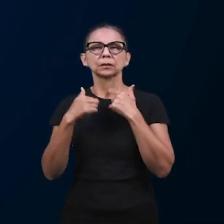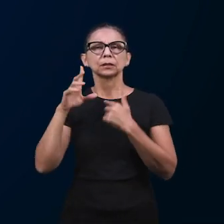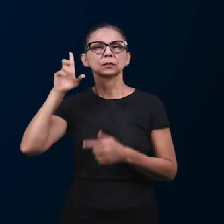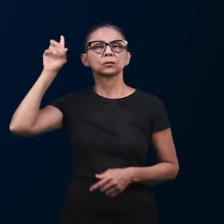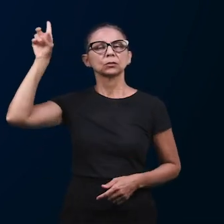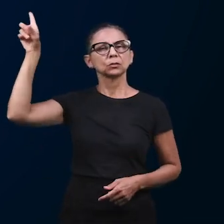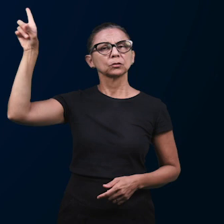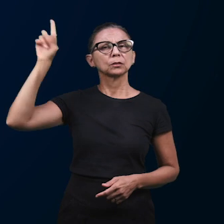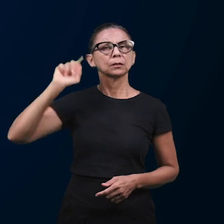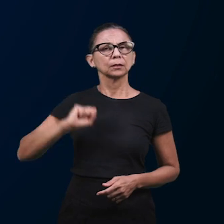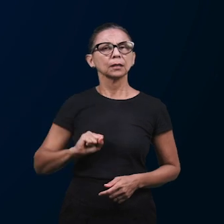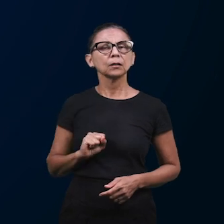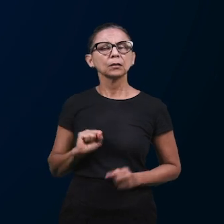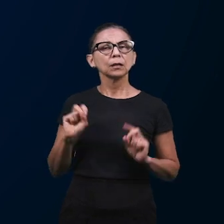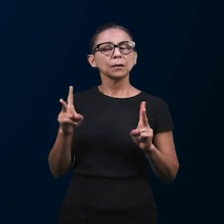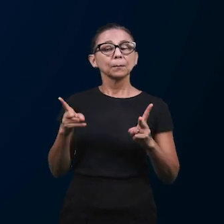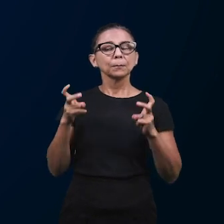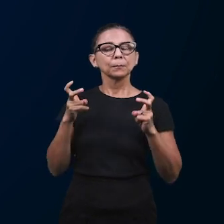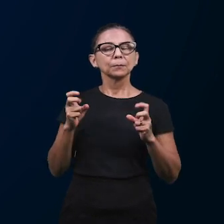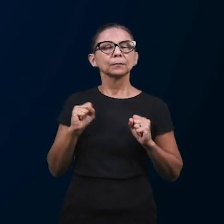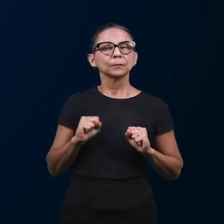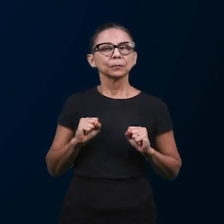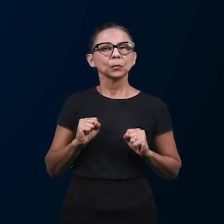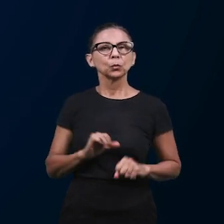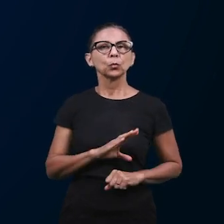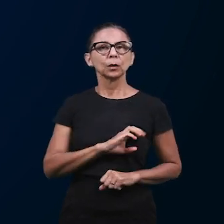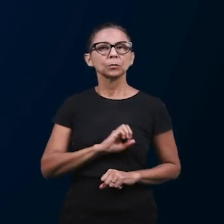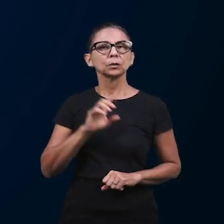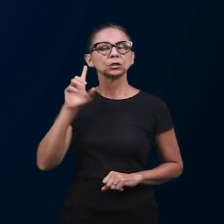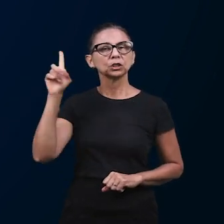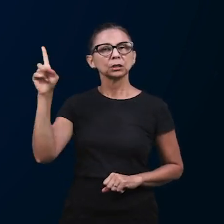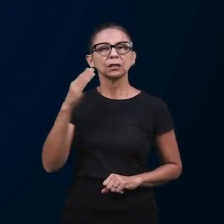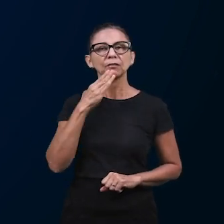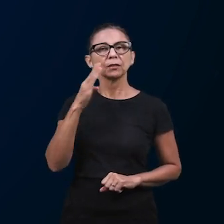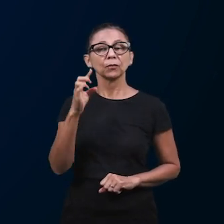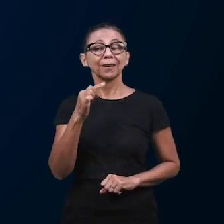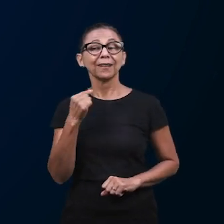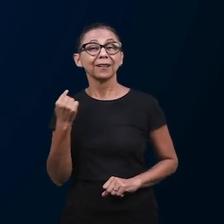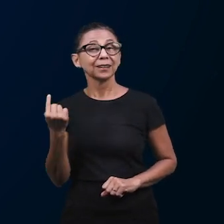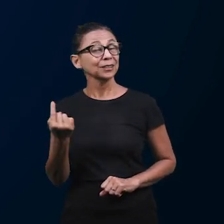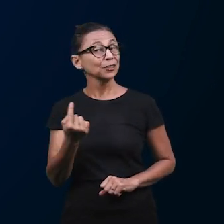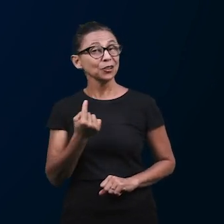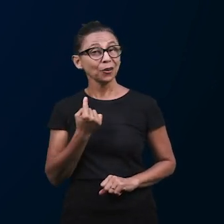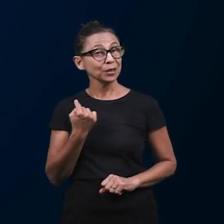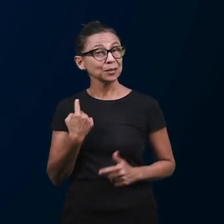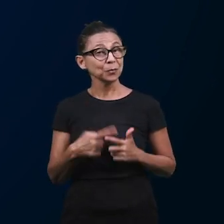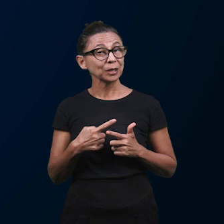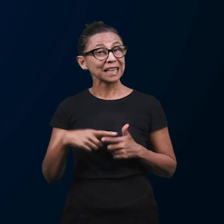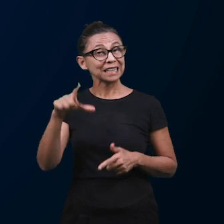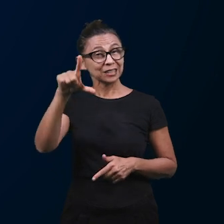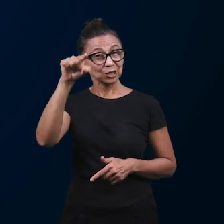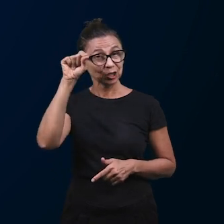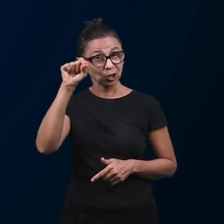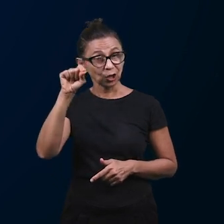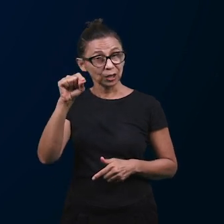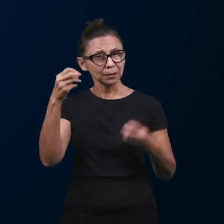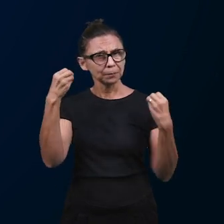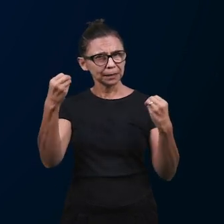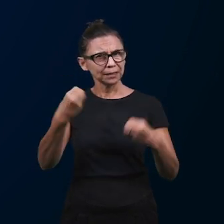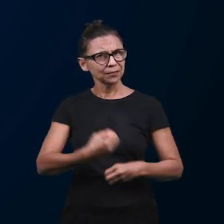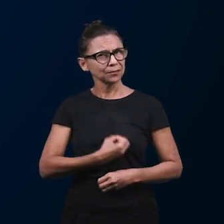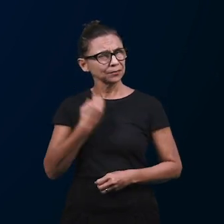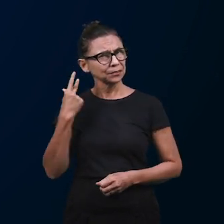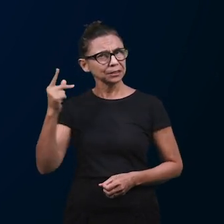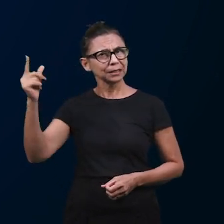é maravilhoso perceber o grande amor de Deus para conosco, pois Ele nos elege para a vida eterna.